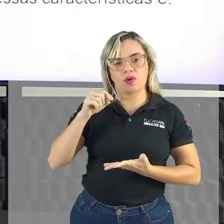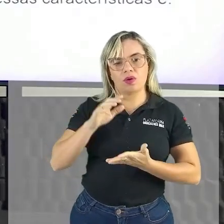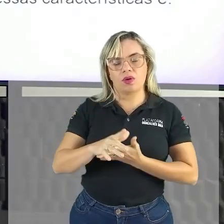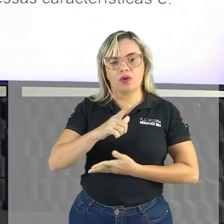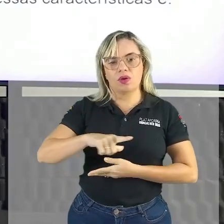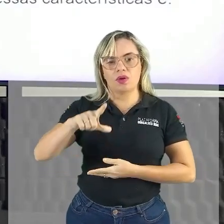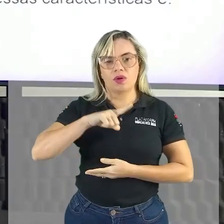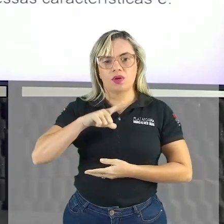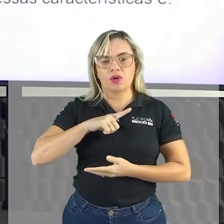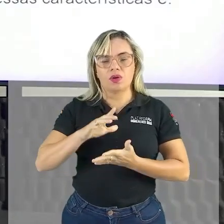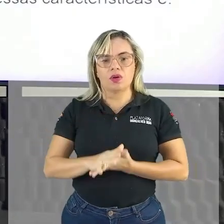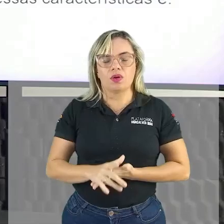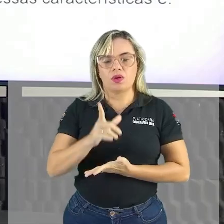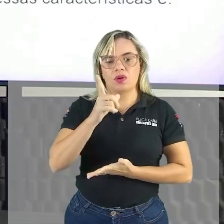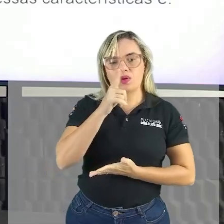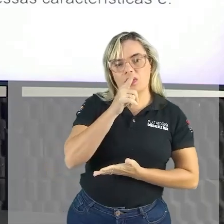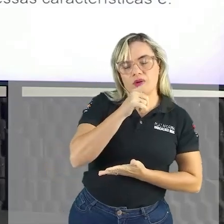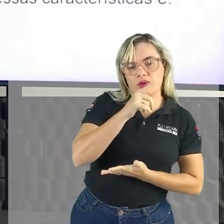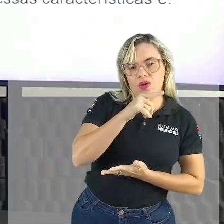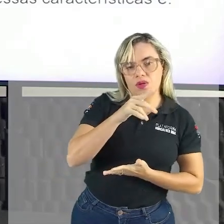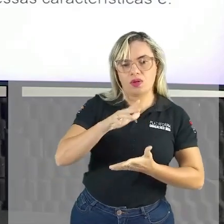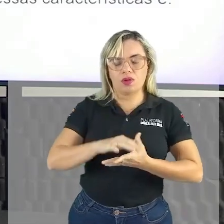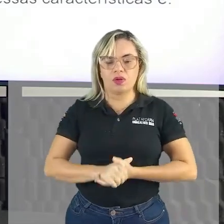você tem o líquido